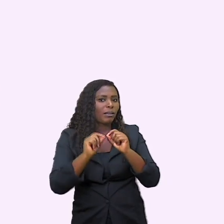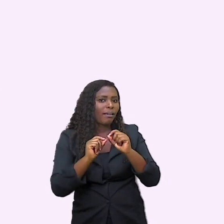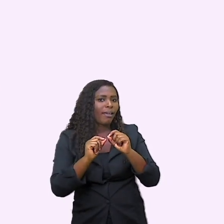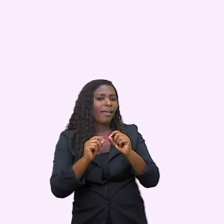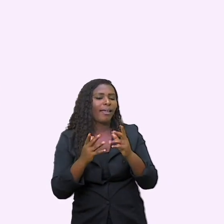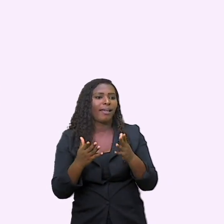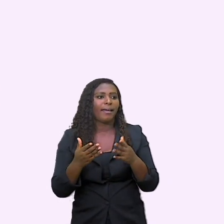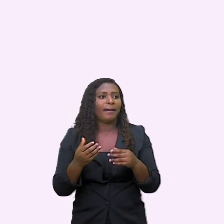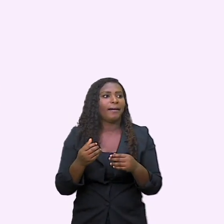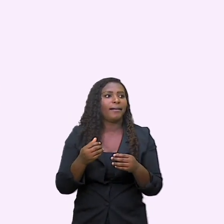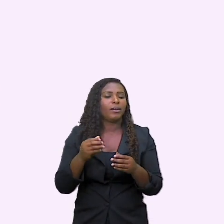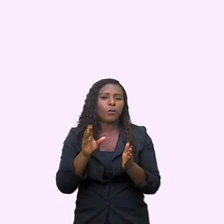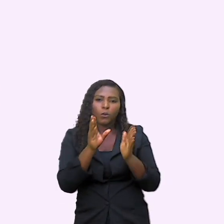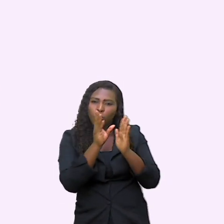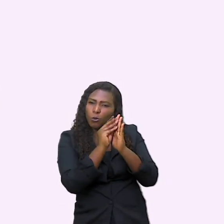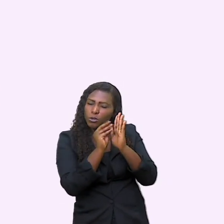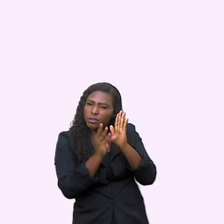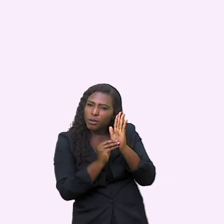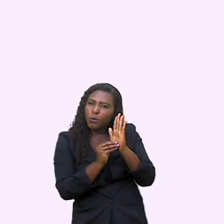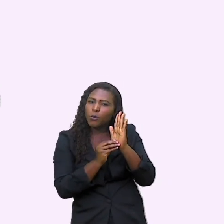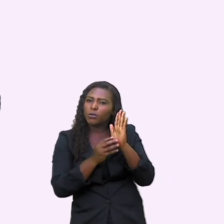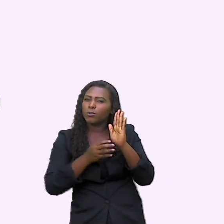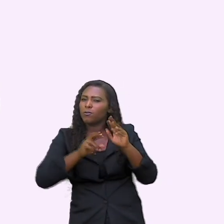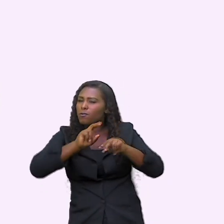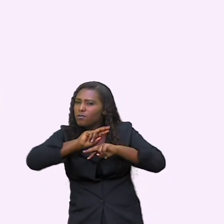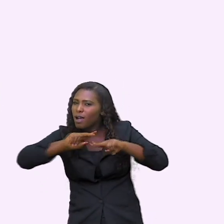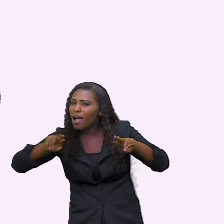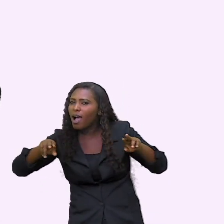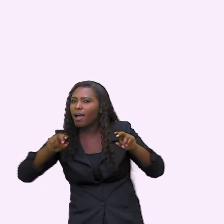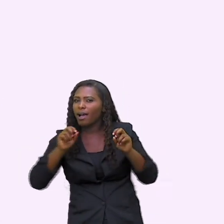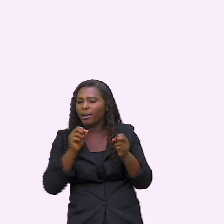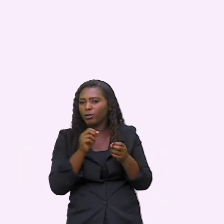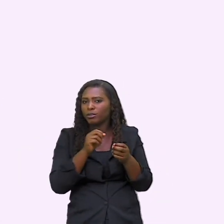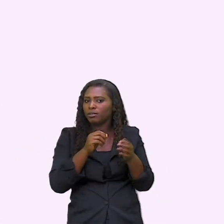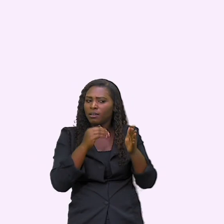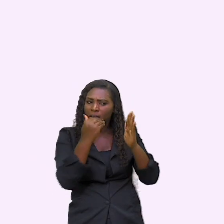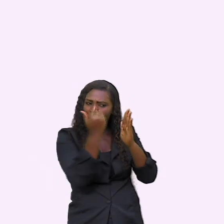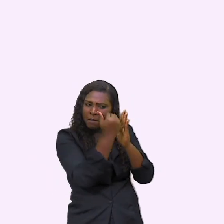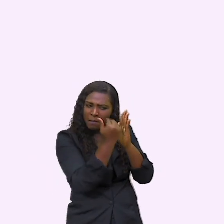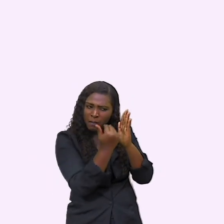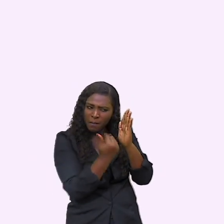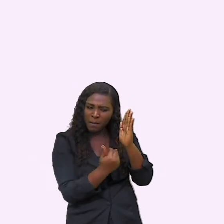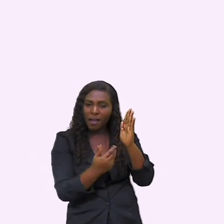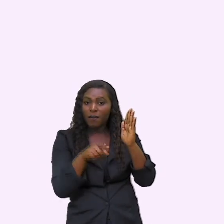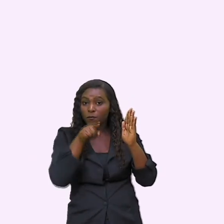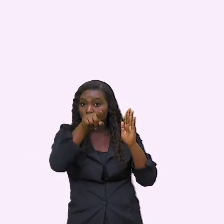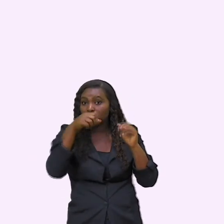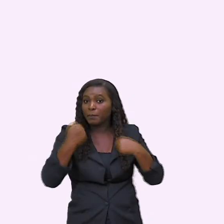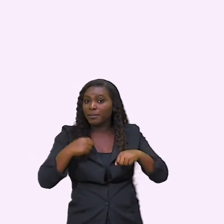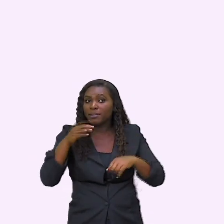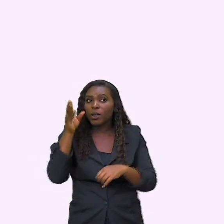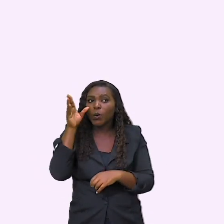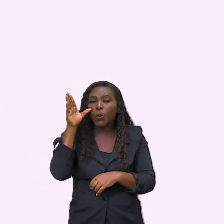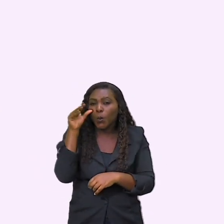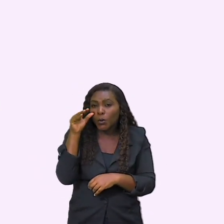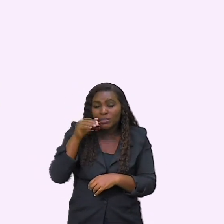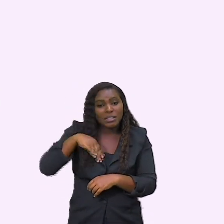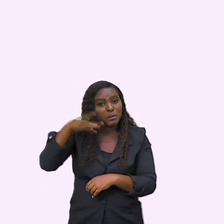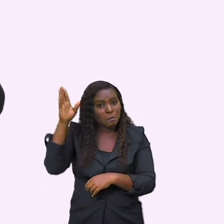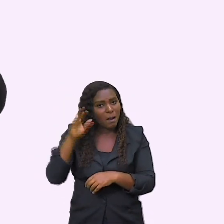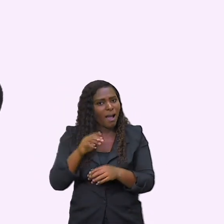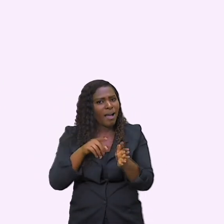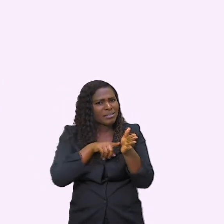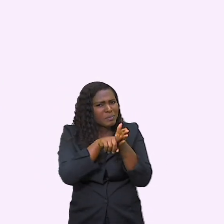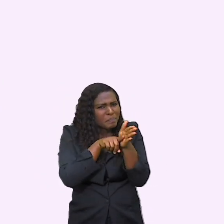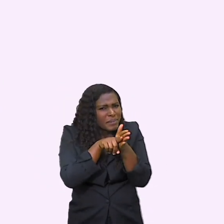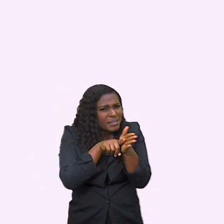sendo um pouco mais curioso, buscando compreender tudo o que acontece nas nossas aulas, não é mesmo?